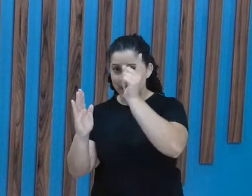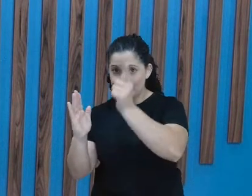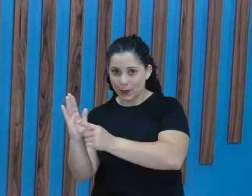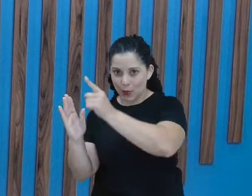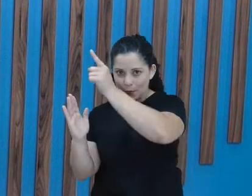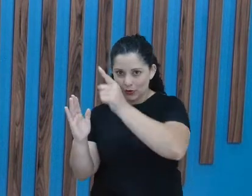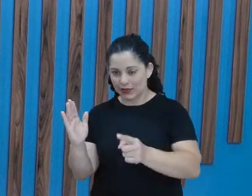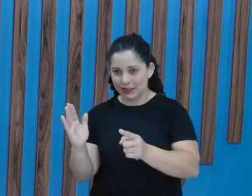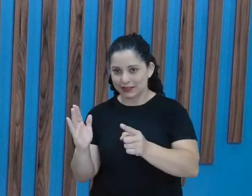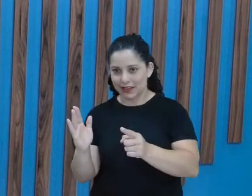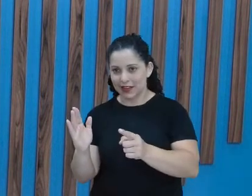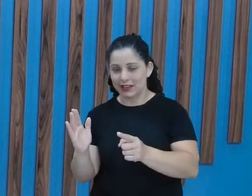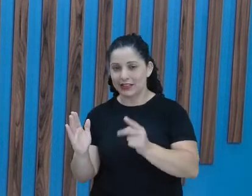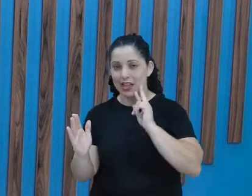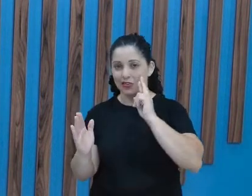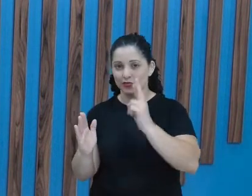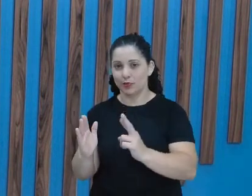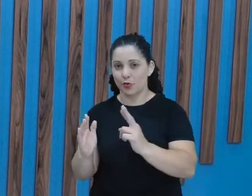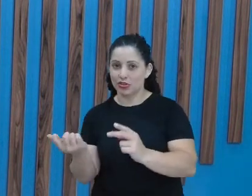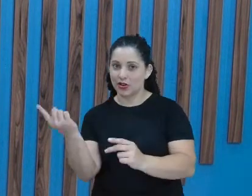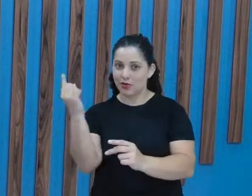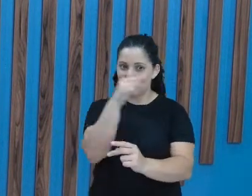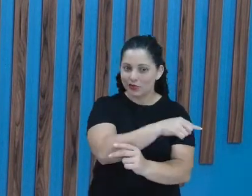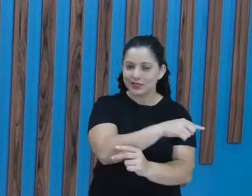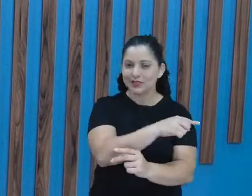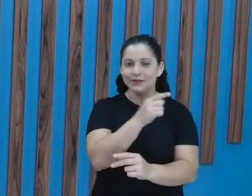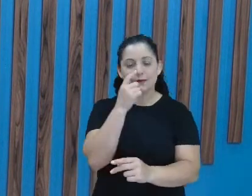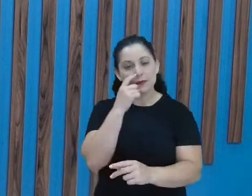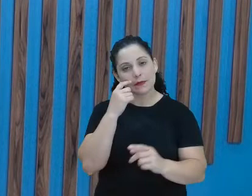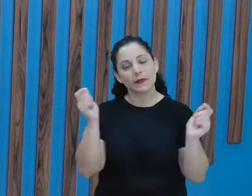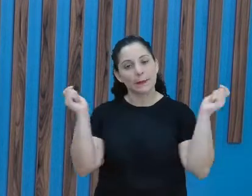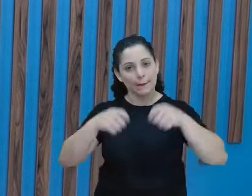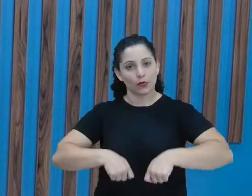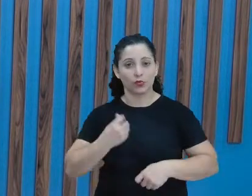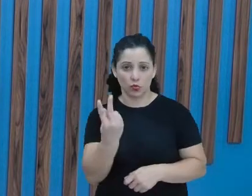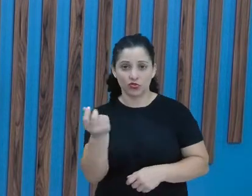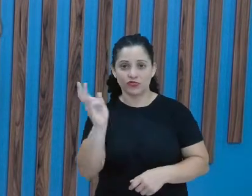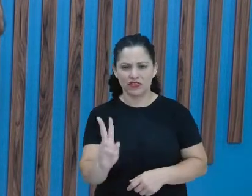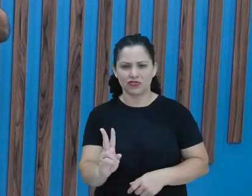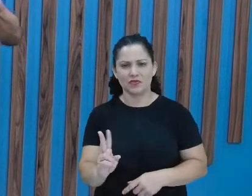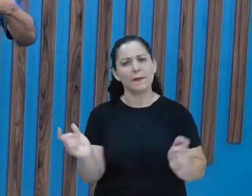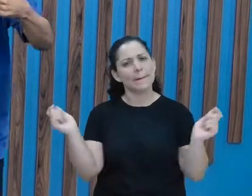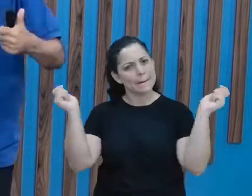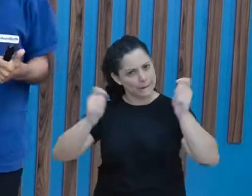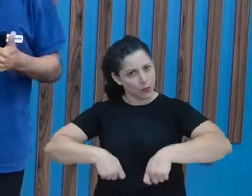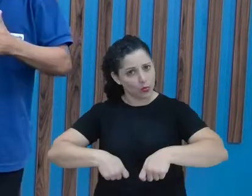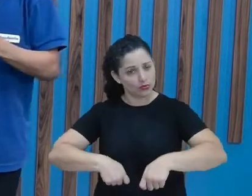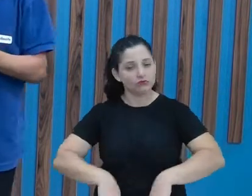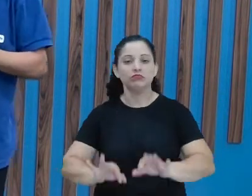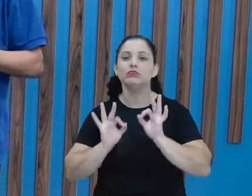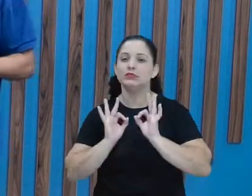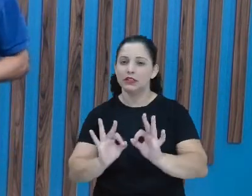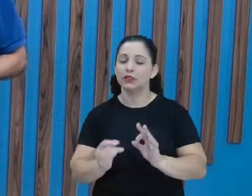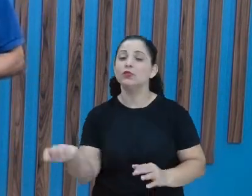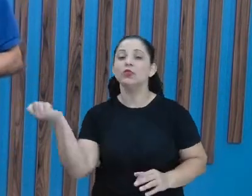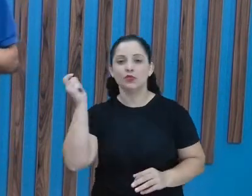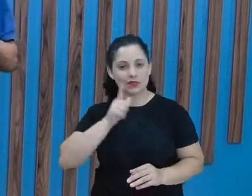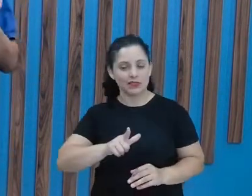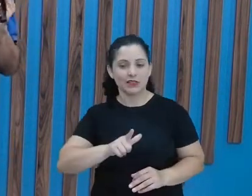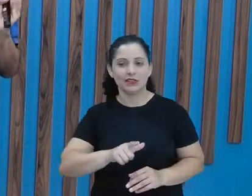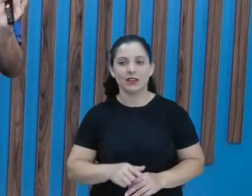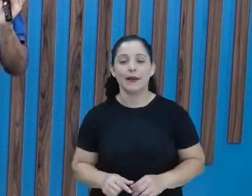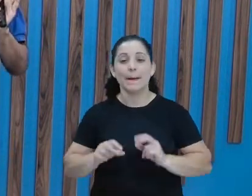e o resultado daqui fazer com esse, borboleta de novo, fazer borboleta duas vezes, pode, vai dar certo a resposta.